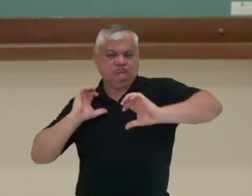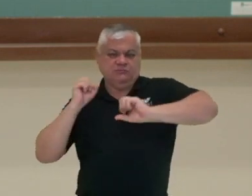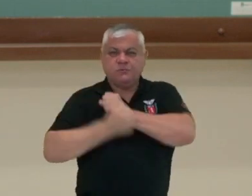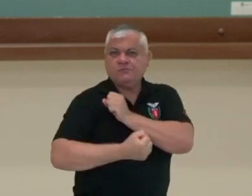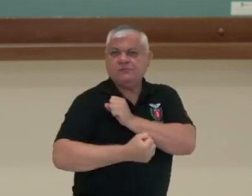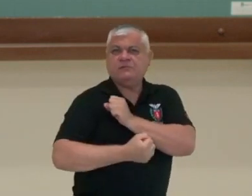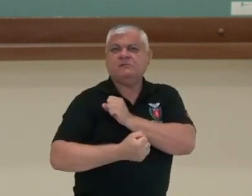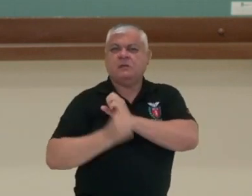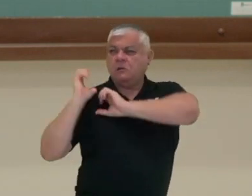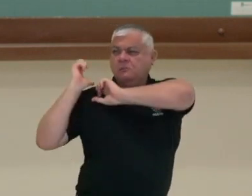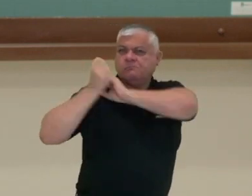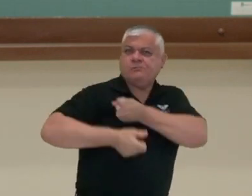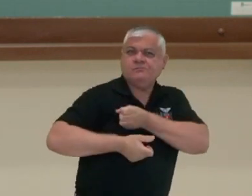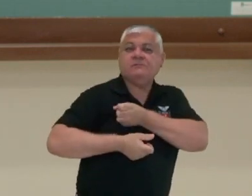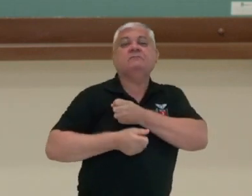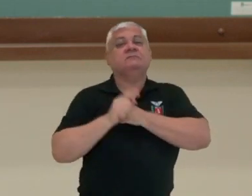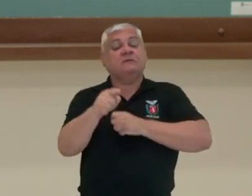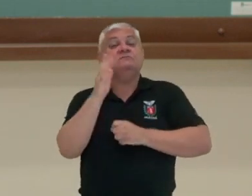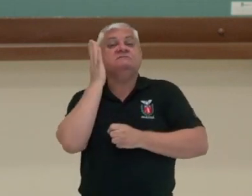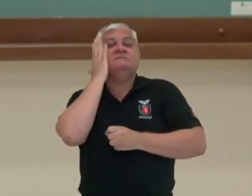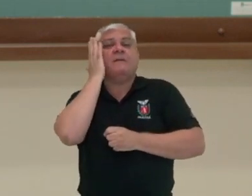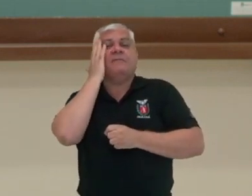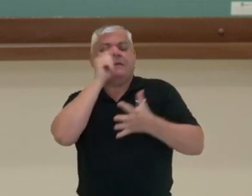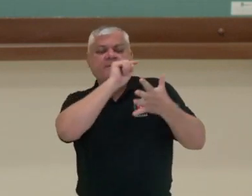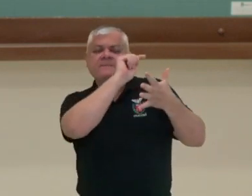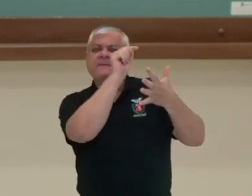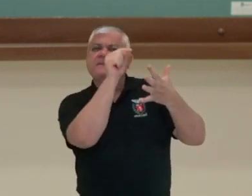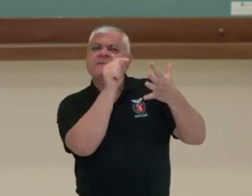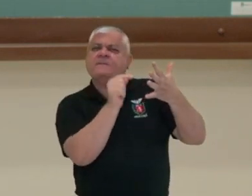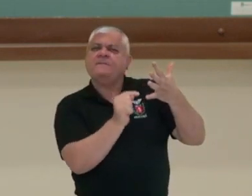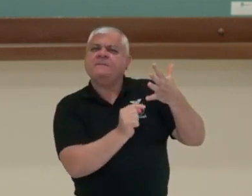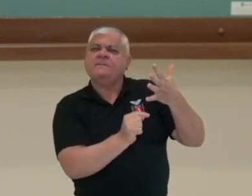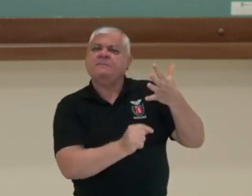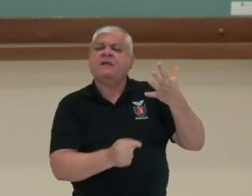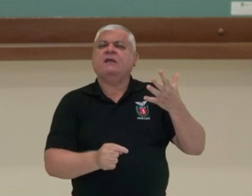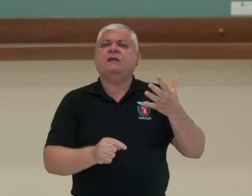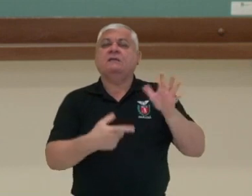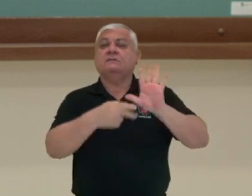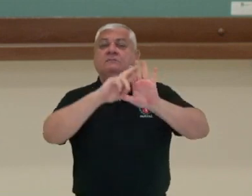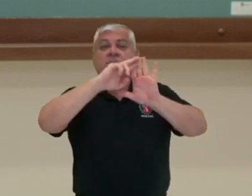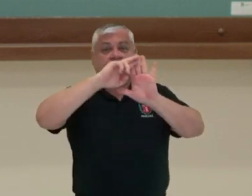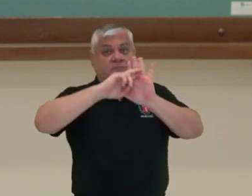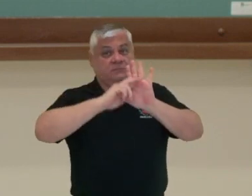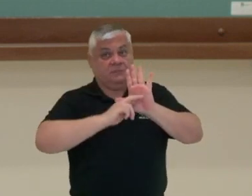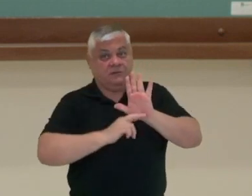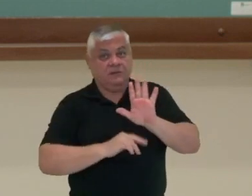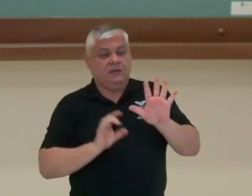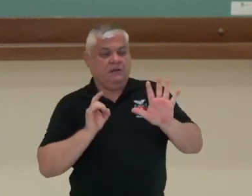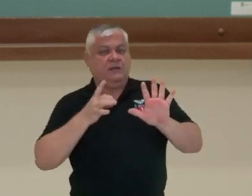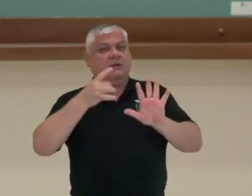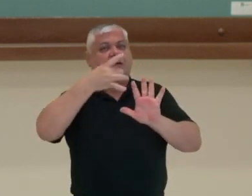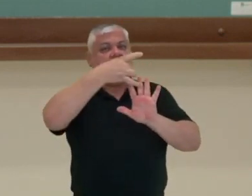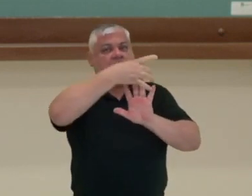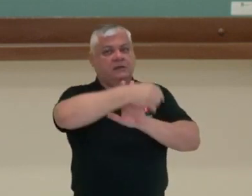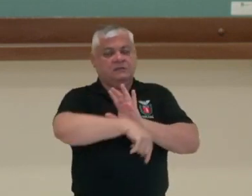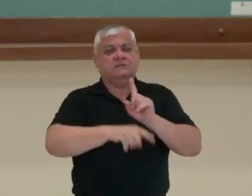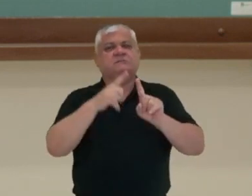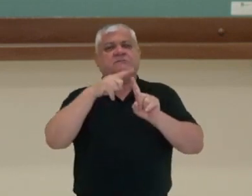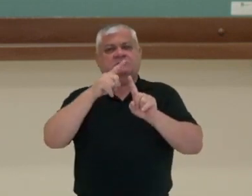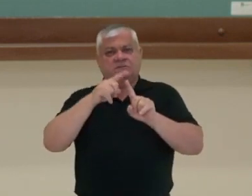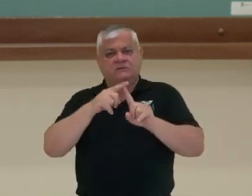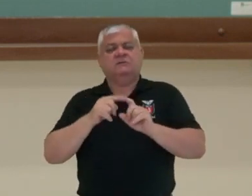importante a gente saber quais são as regras de cada modalidade de